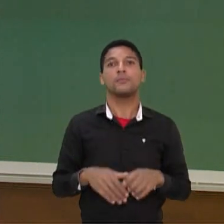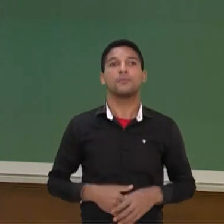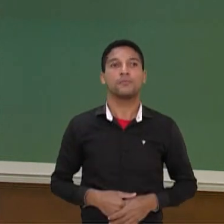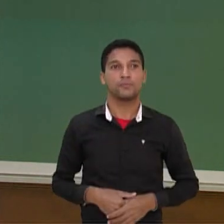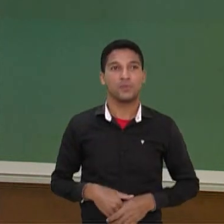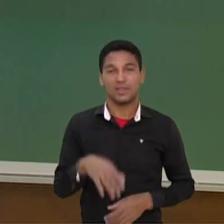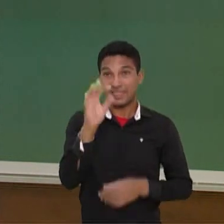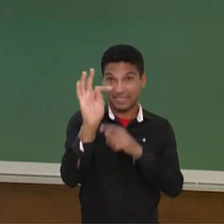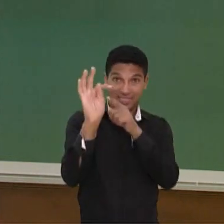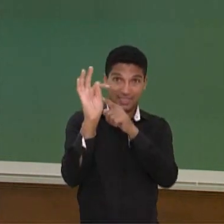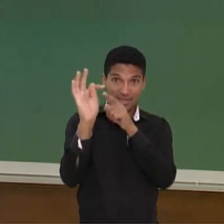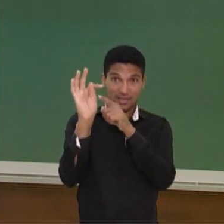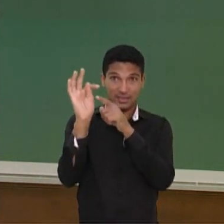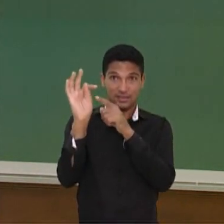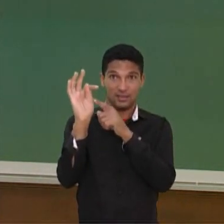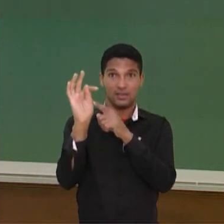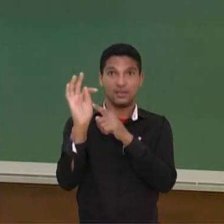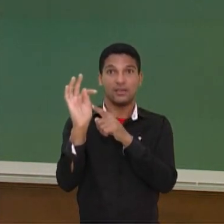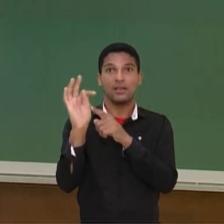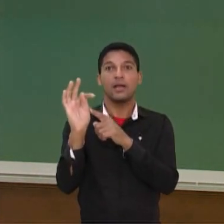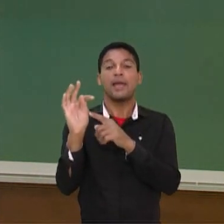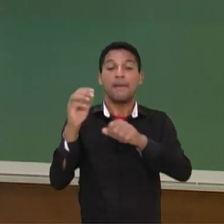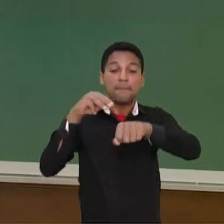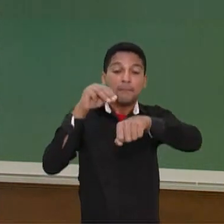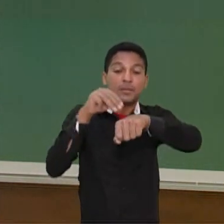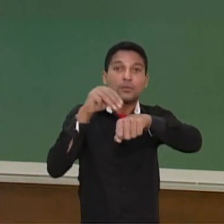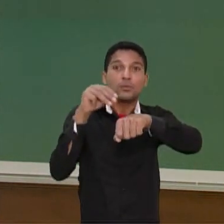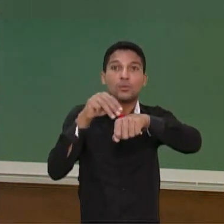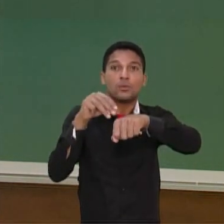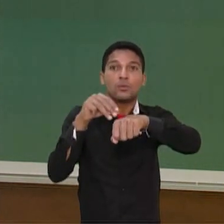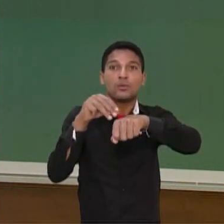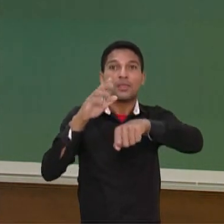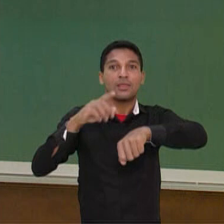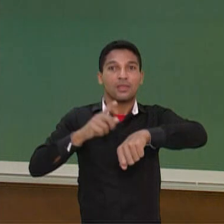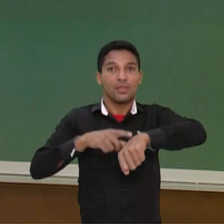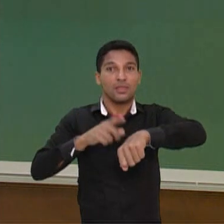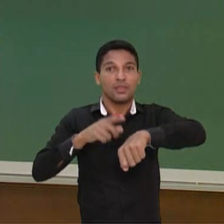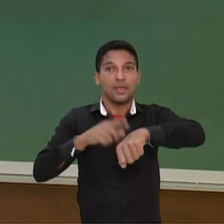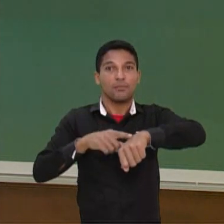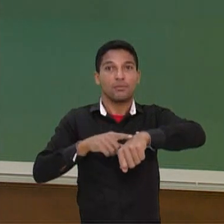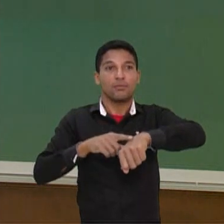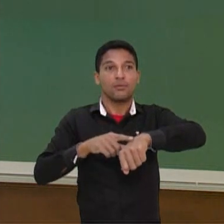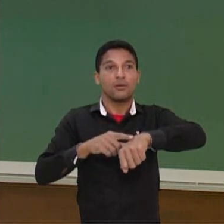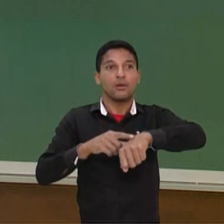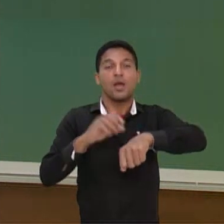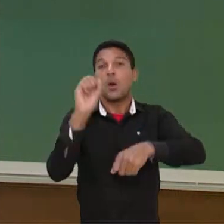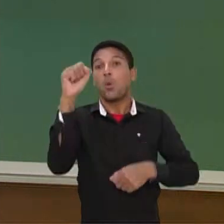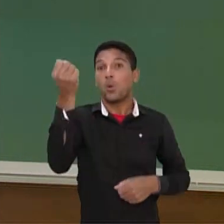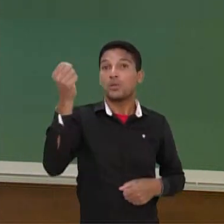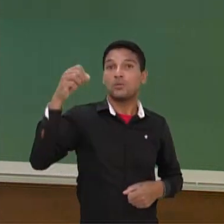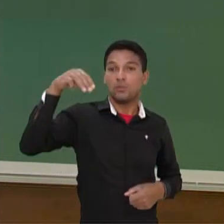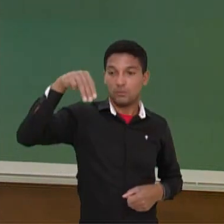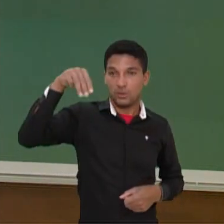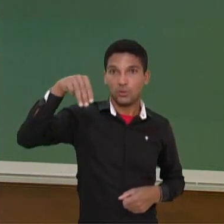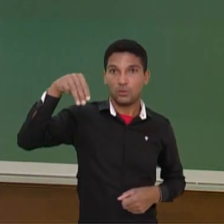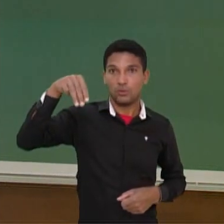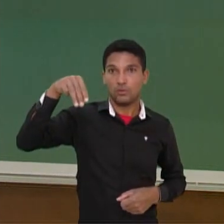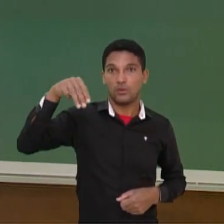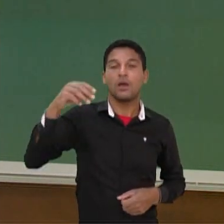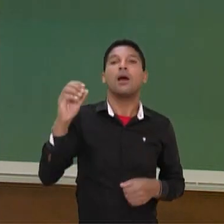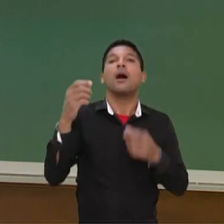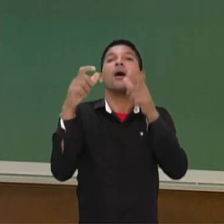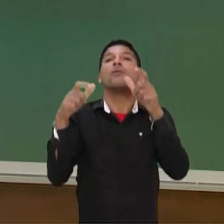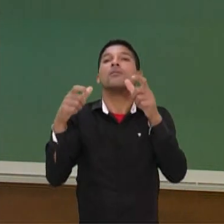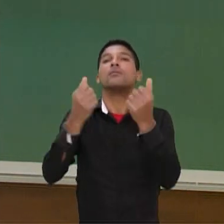minutos, ou seja, o t é a quantidade em minutos, ou tempo em minutos. Se ele te deu 8 minutos, onde você vai substituir